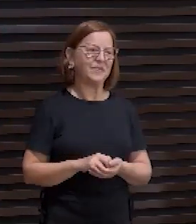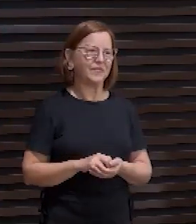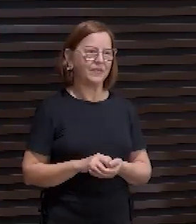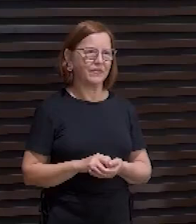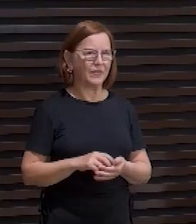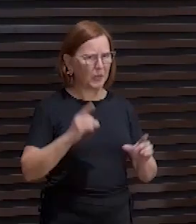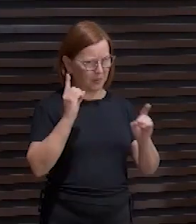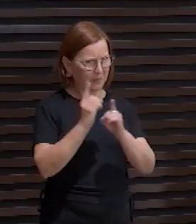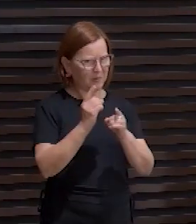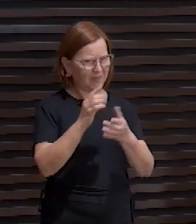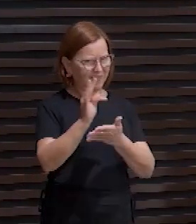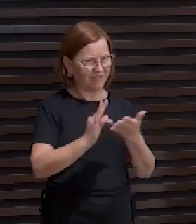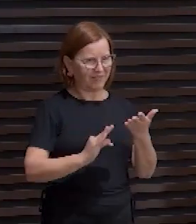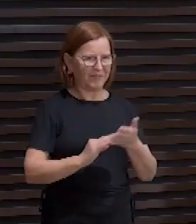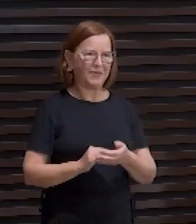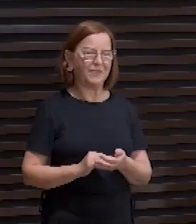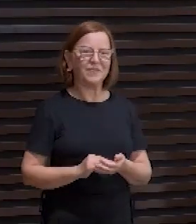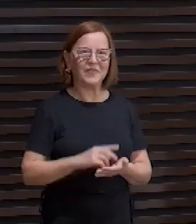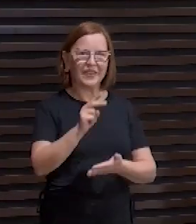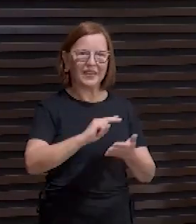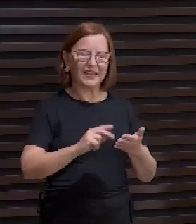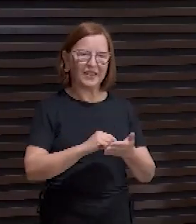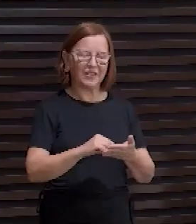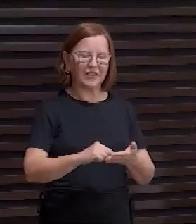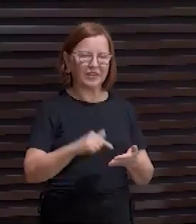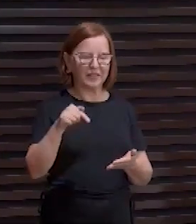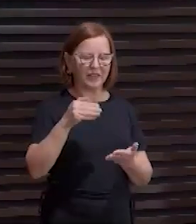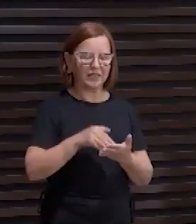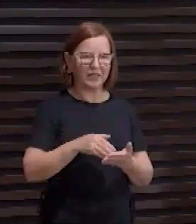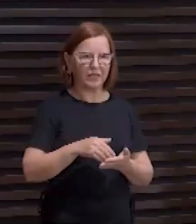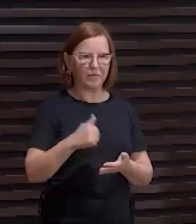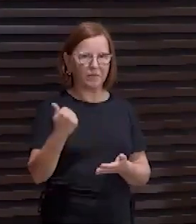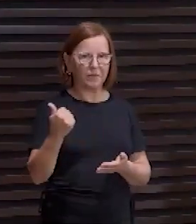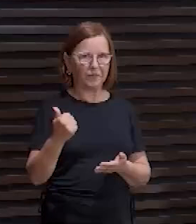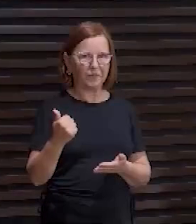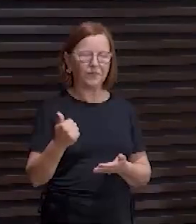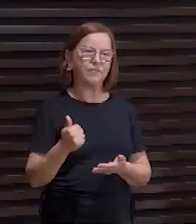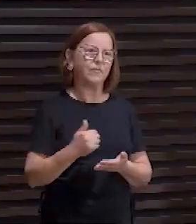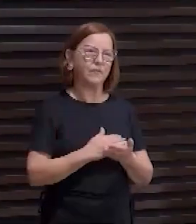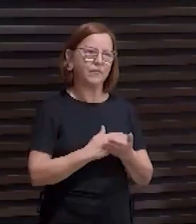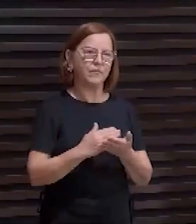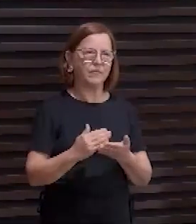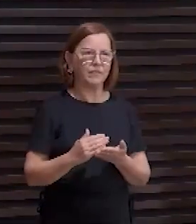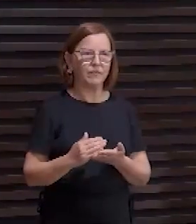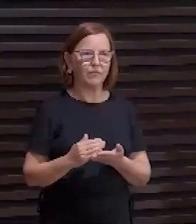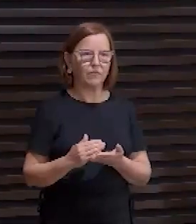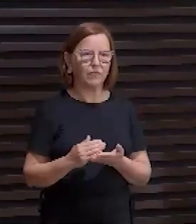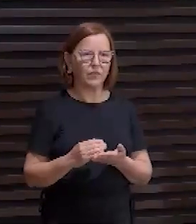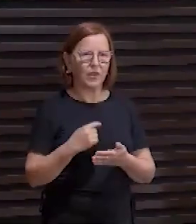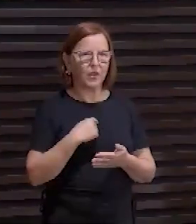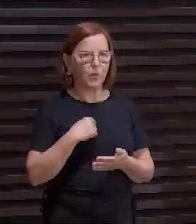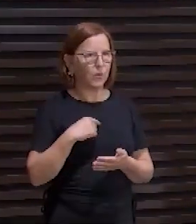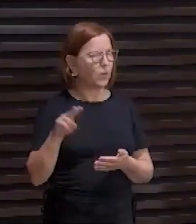Encontraram? Vamos fazer a leitura do verso 7 ao 11, inicialmente. Eu não